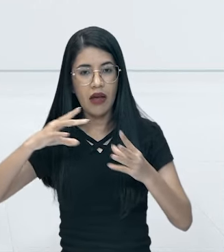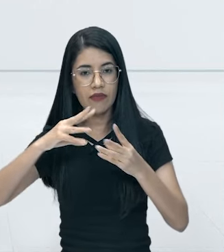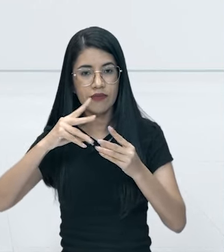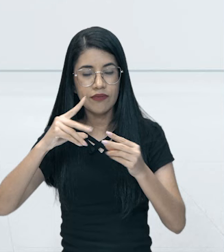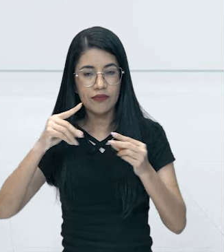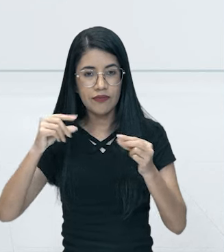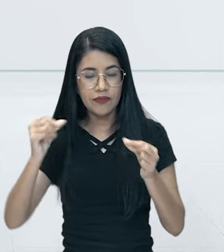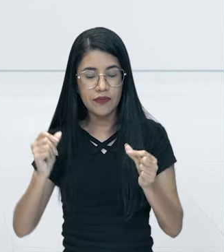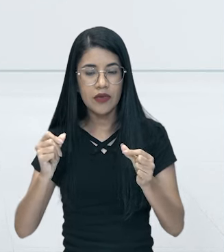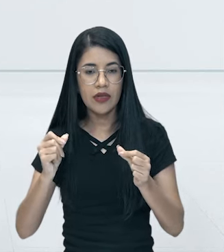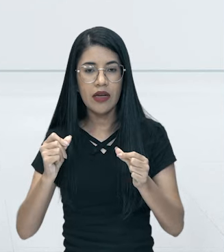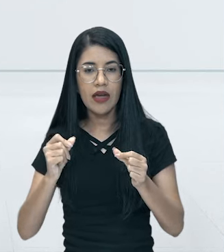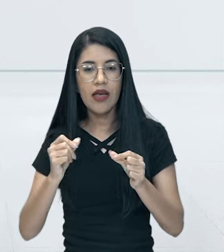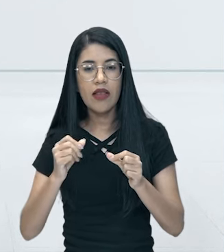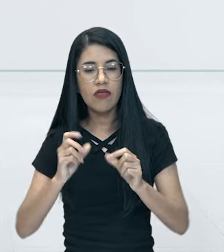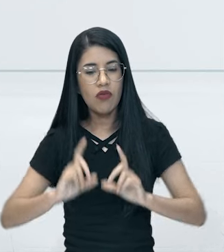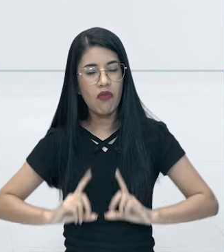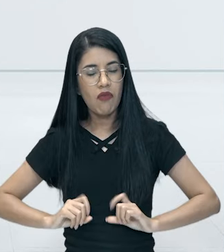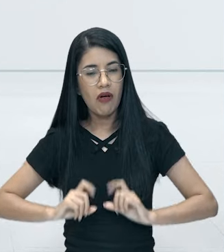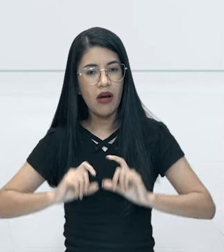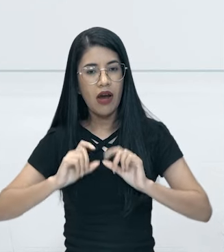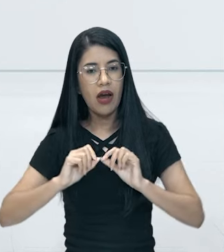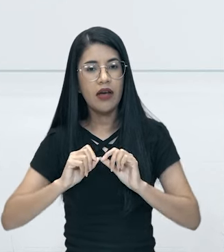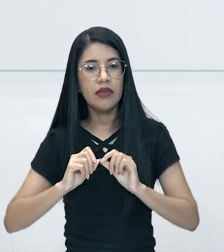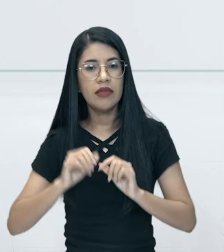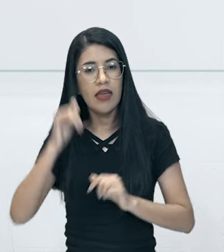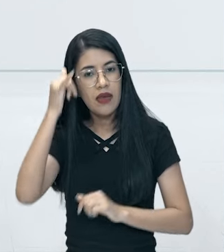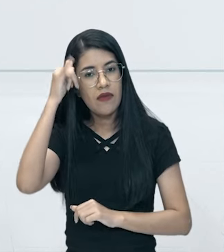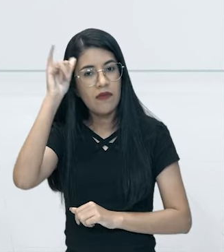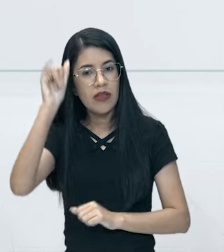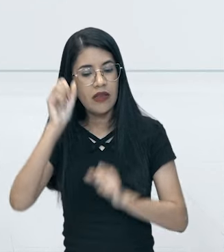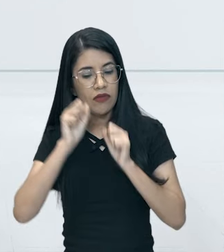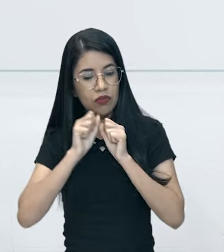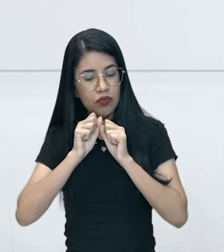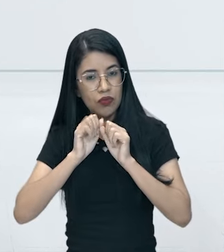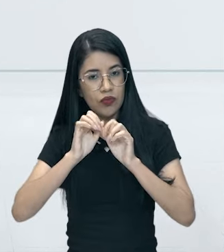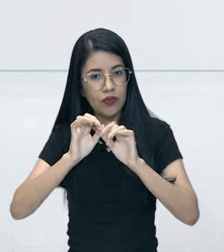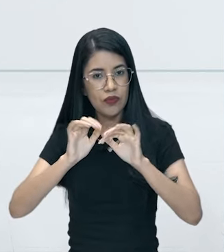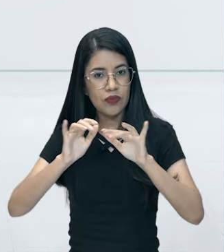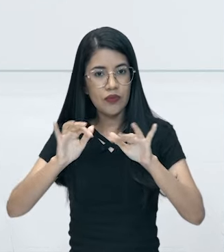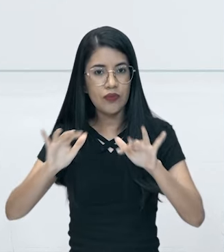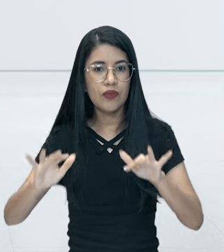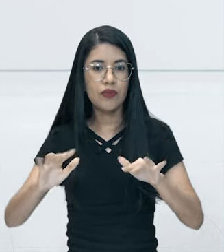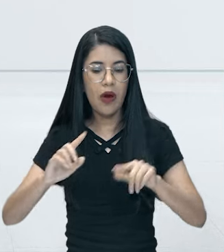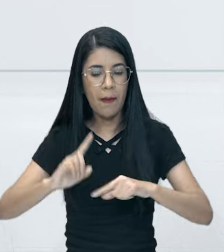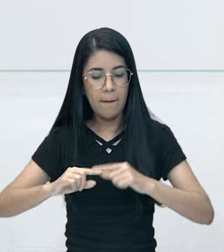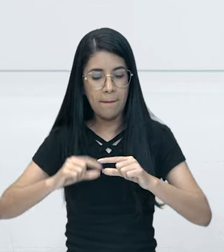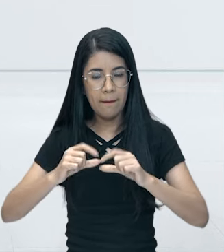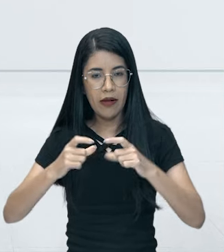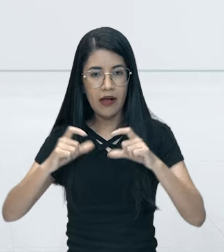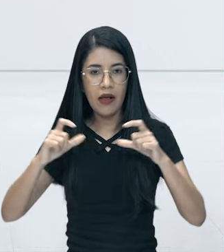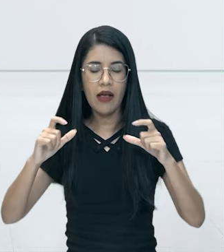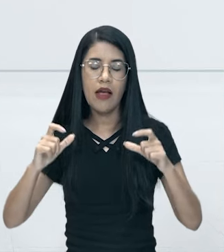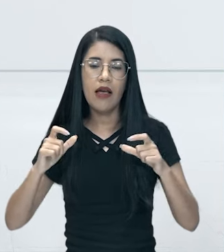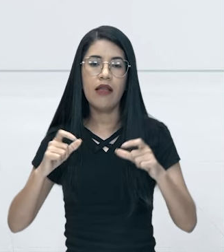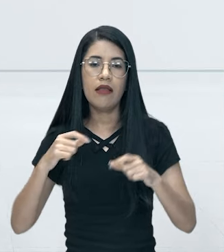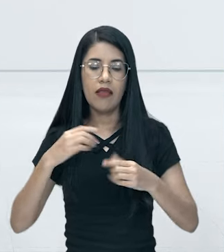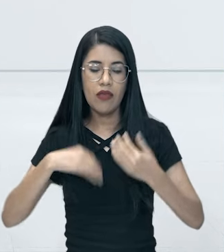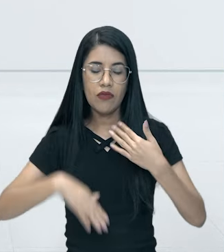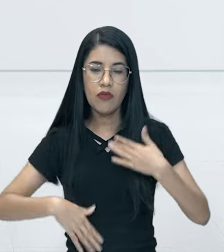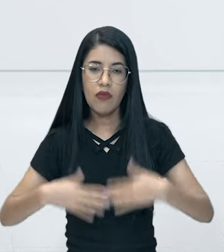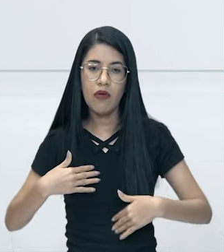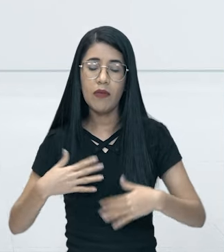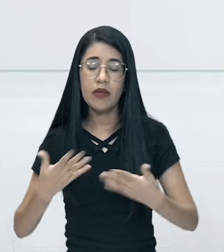células e impedindo as de se dividir e crescer. Então, vejam como é